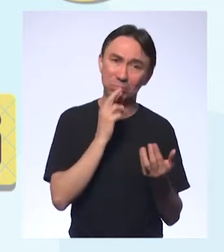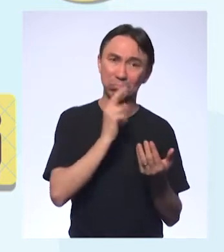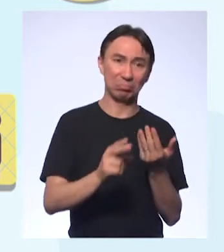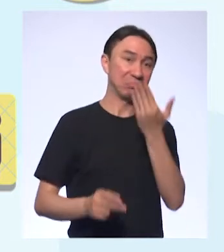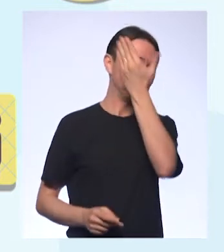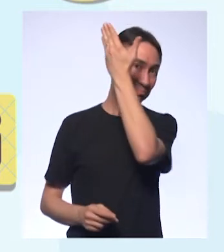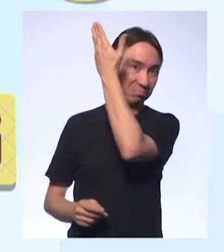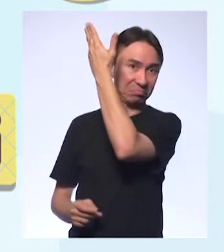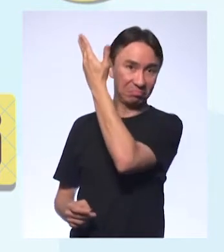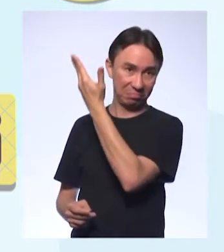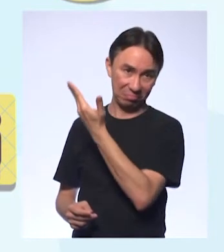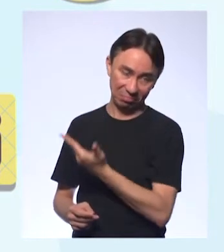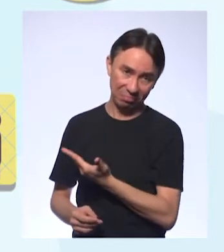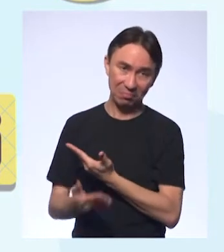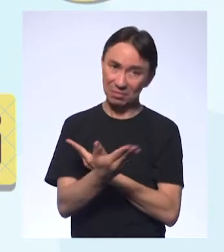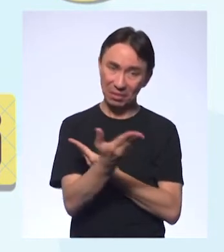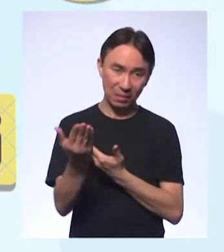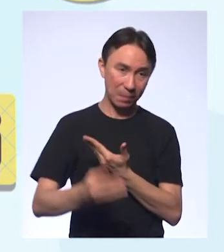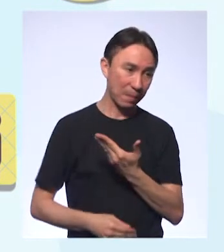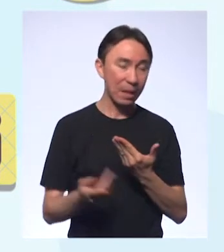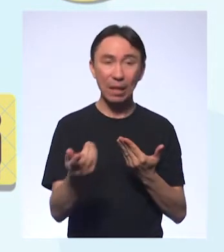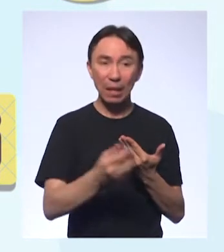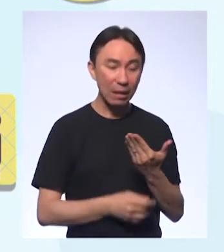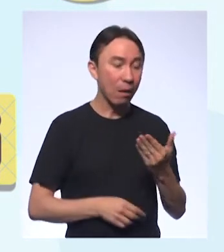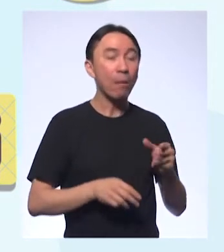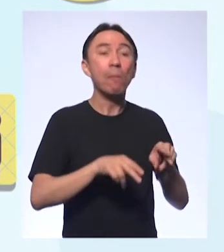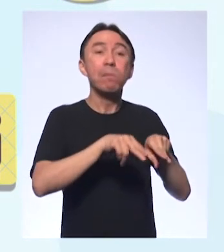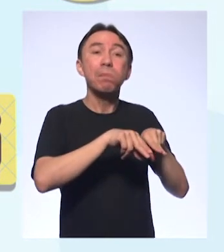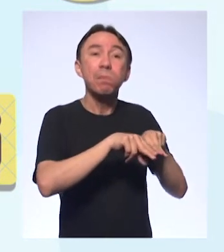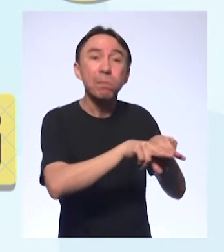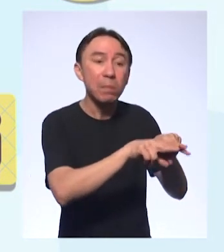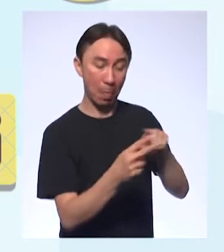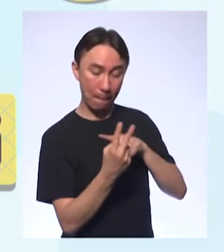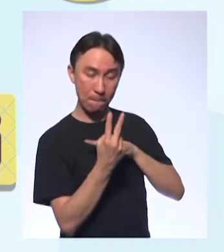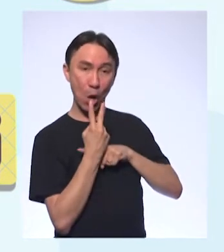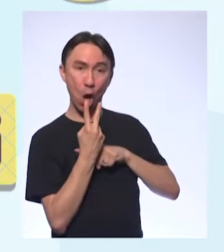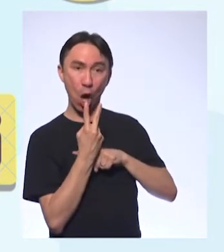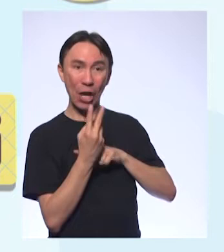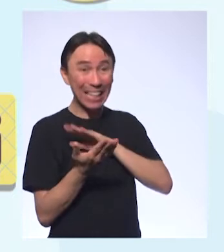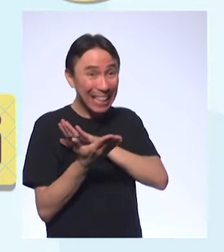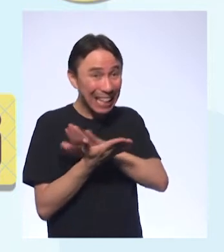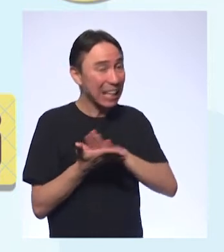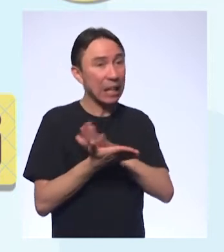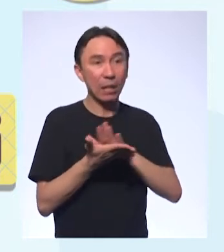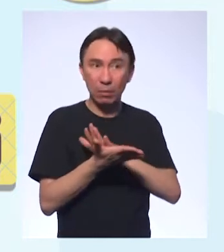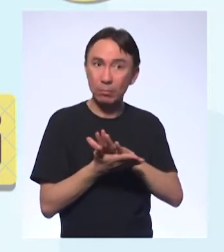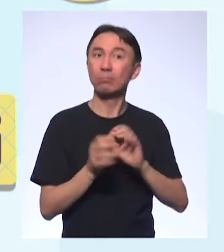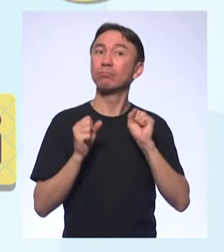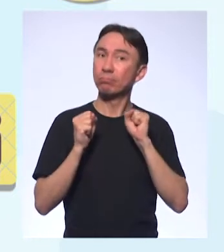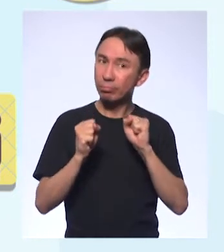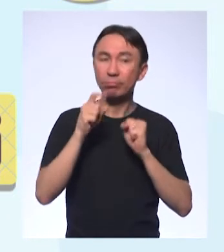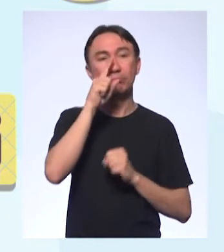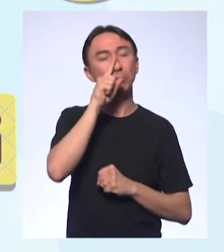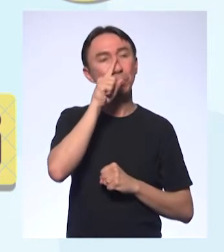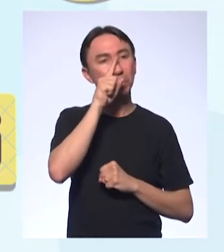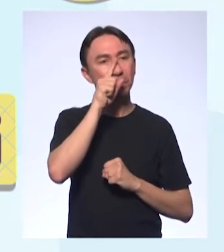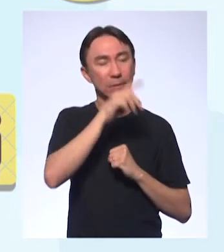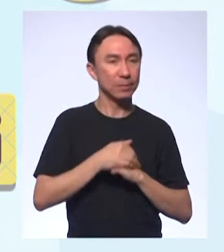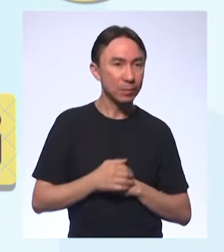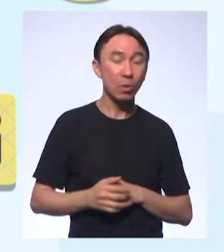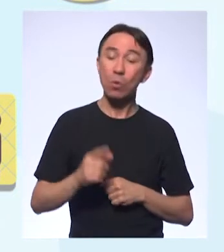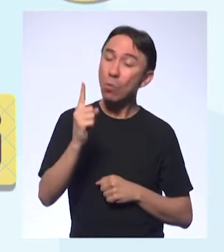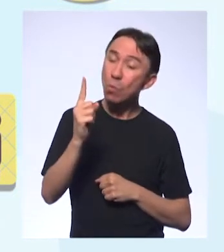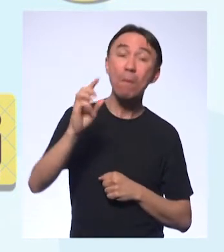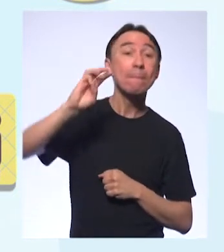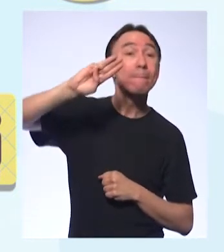vez que você fizer sexo sem proteção. É simples assim, tá? Ó, cerca de 1 milhão de pessoas contraem uma